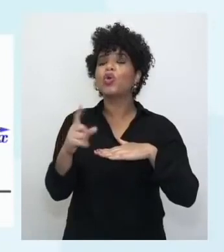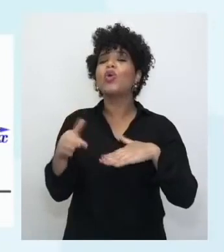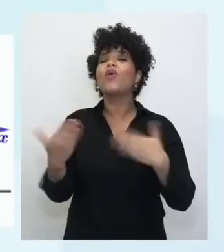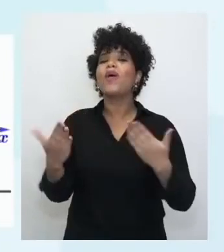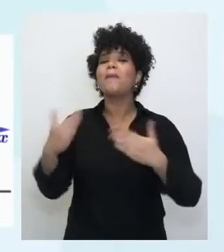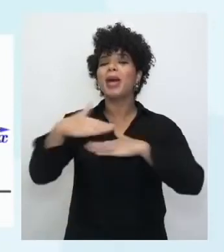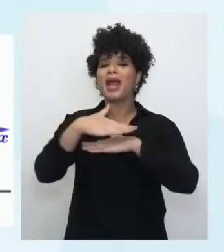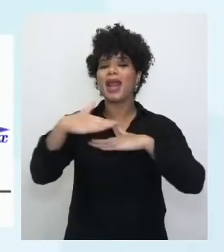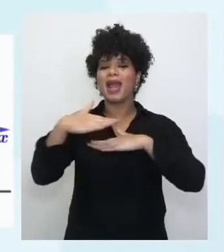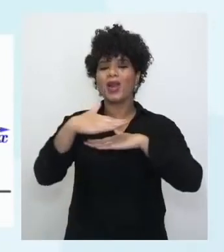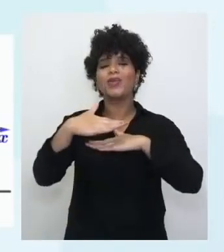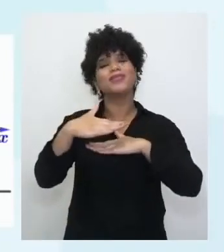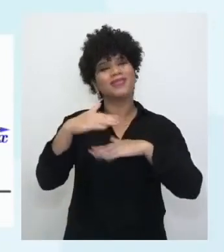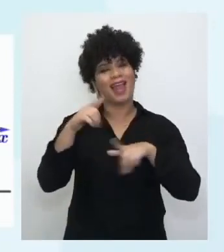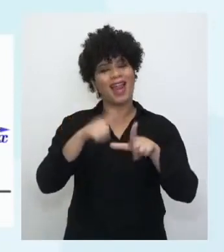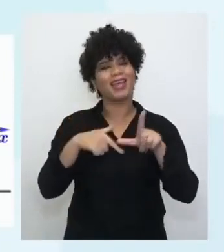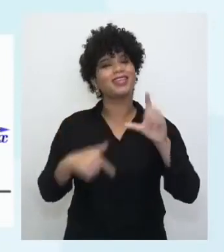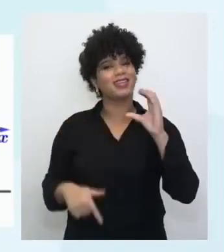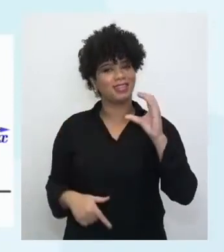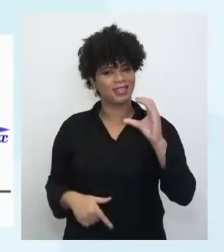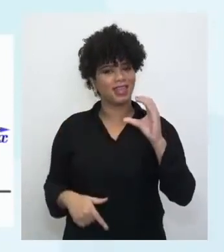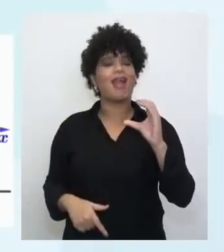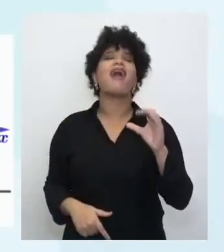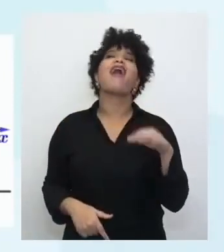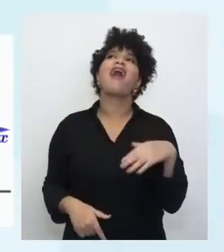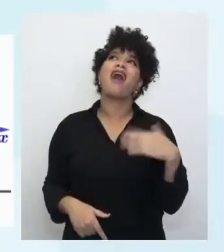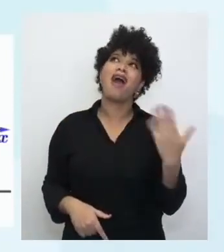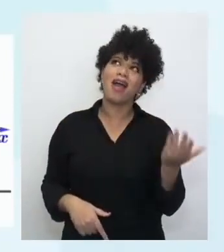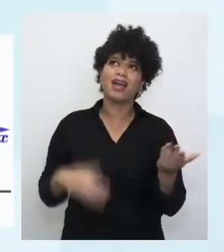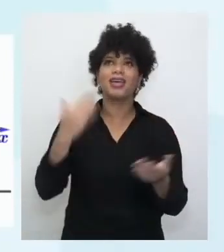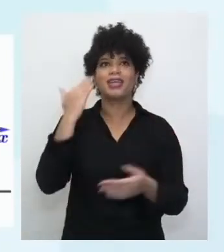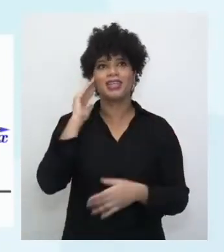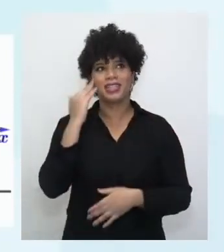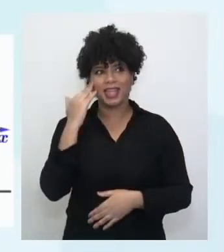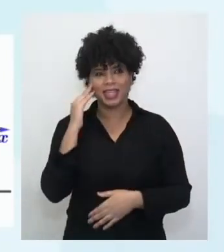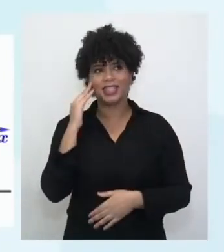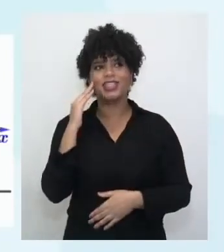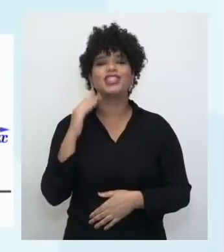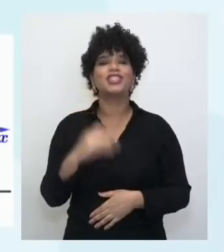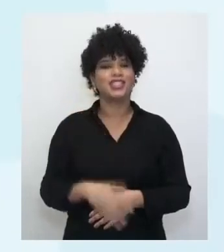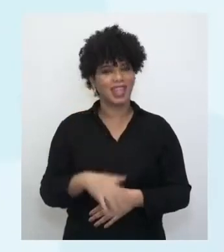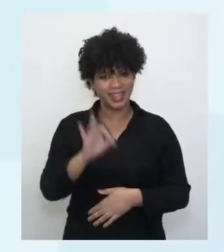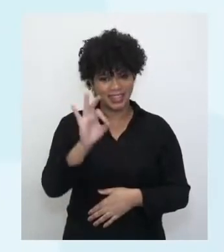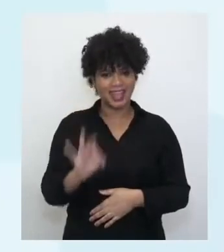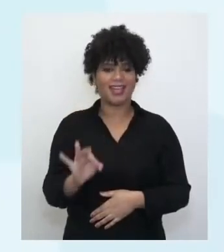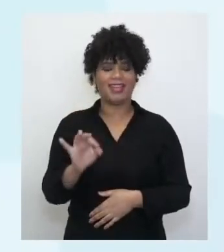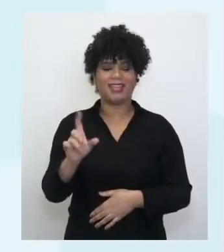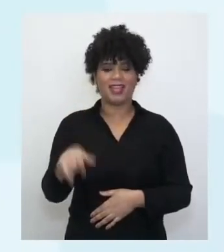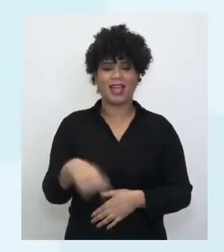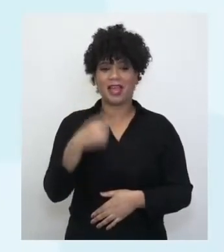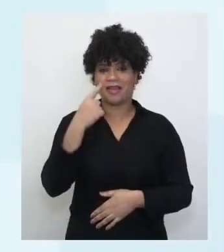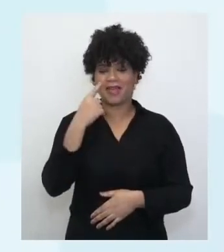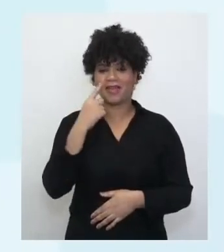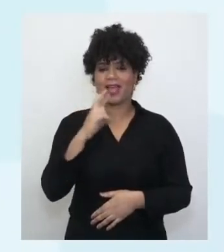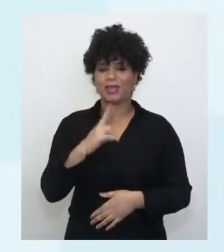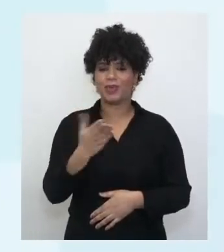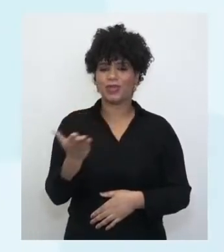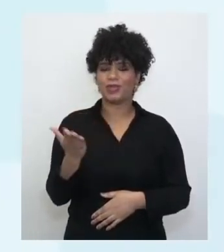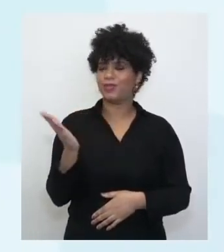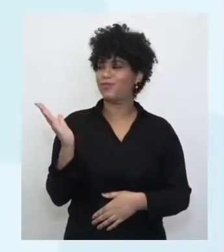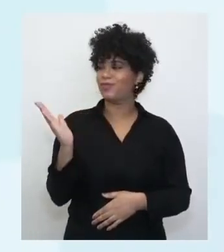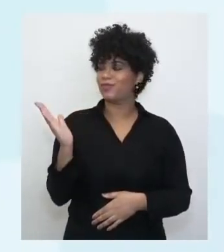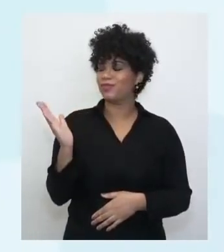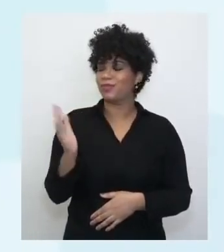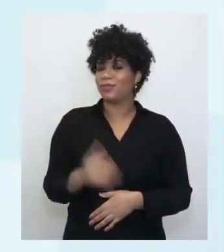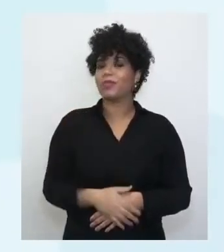x é o gráfico C. Ah, então, essa aí, professora, é. Ah, então olha a resposta aí para vocês, ó. Além